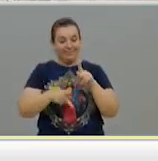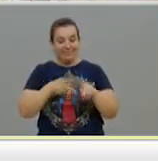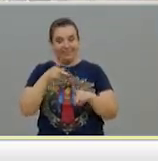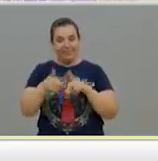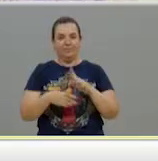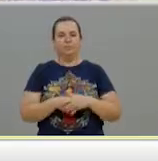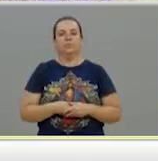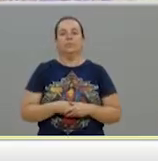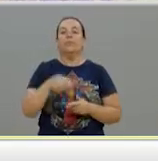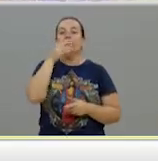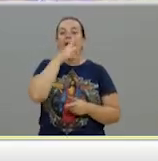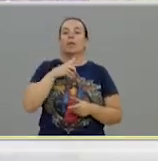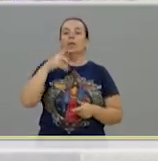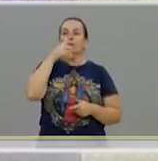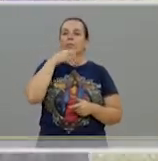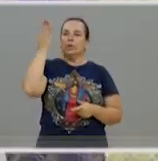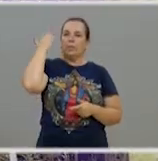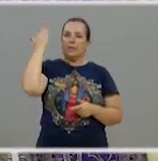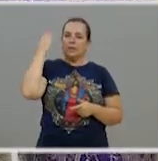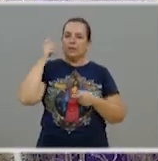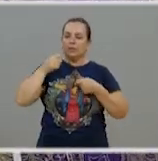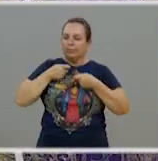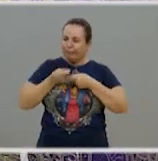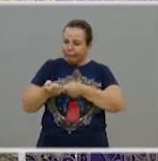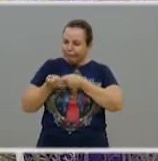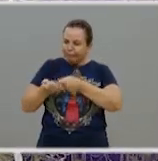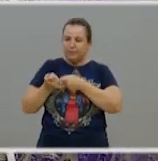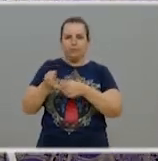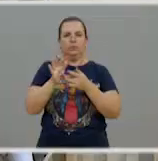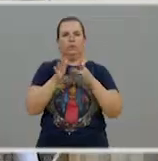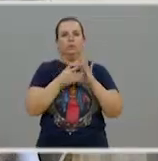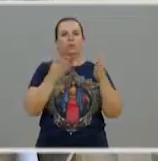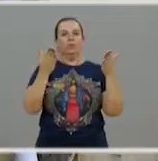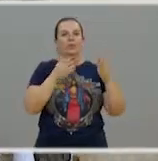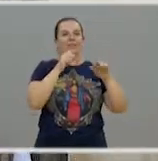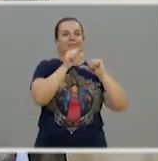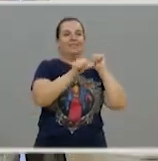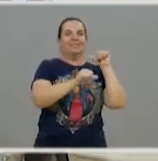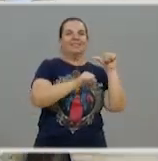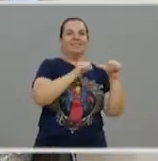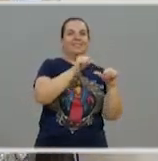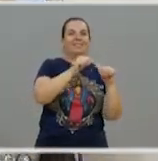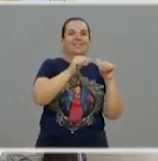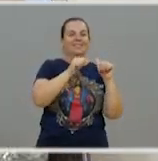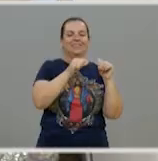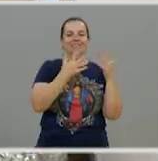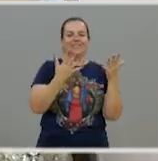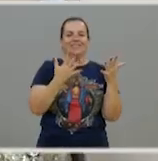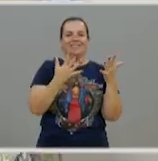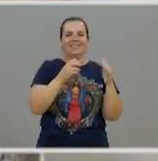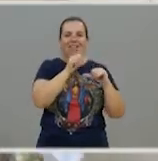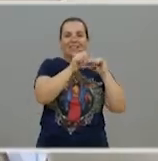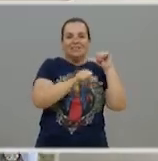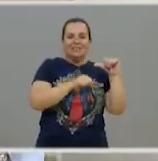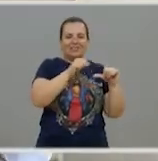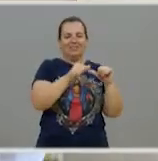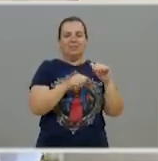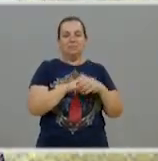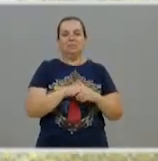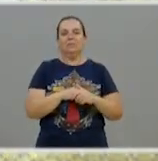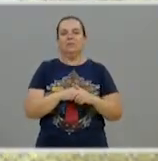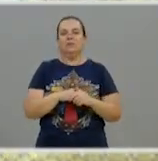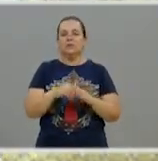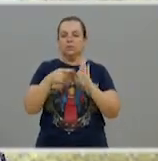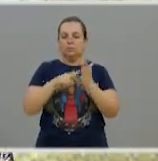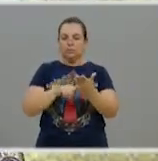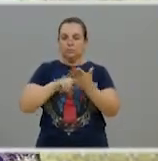Domingo passado a tentação de Jesus e hoje a transfiguração. E a transfiguração que vem nos